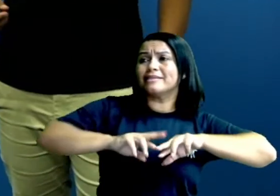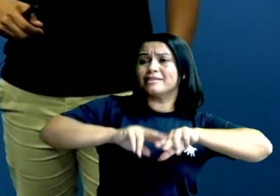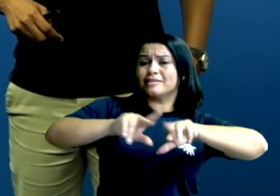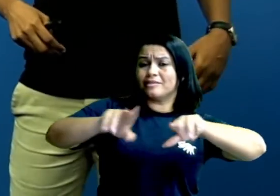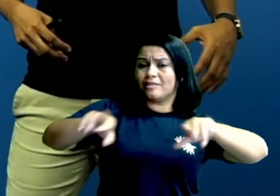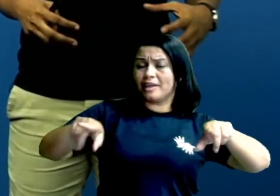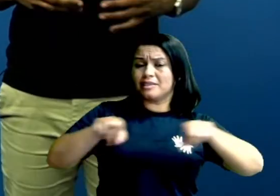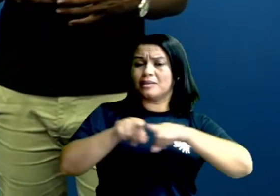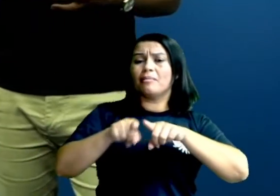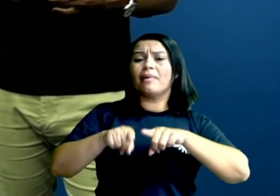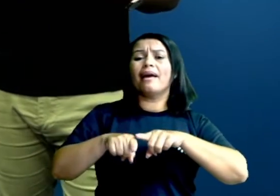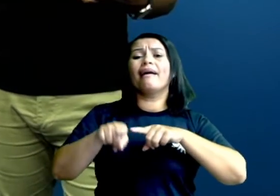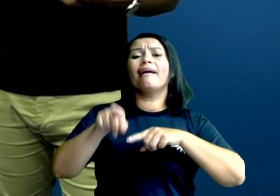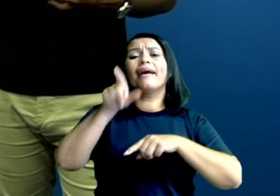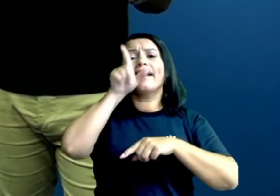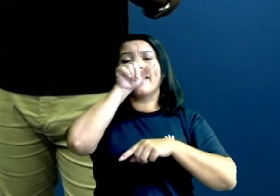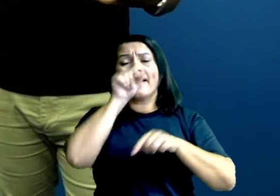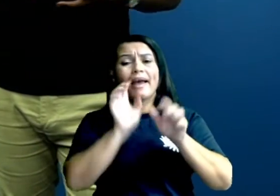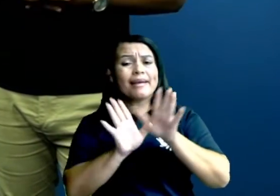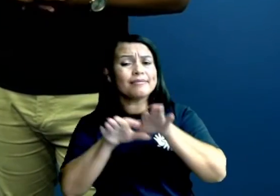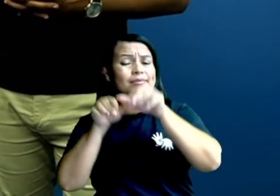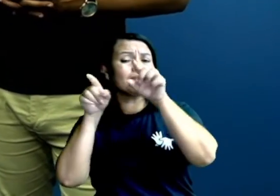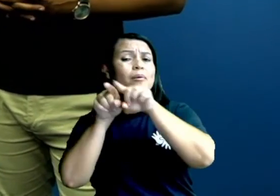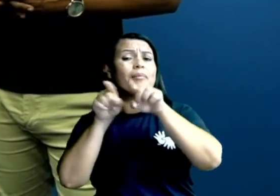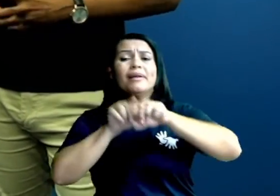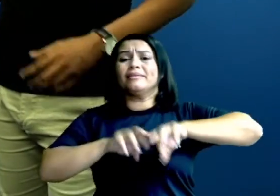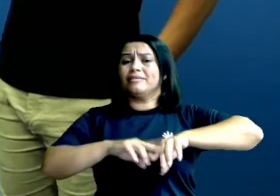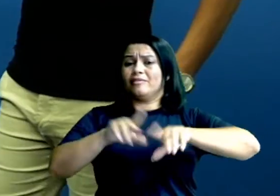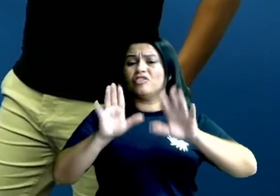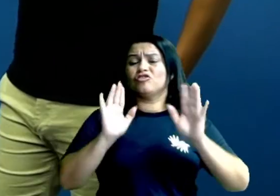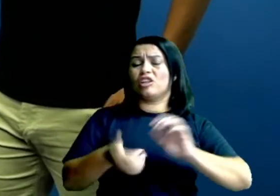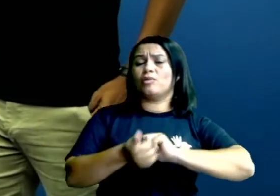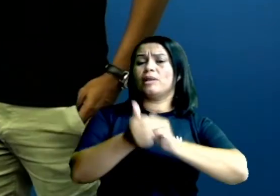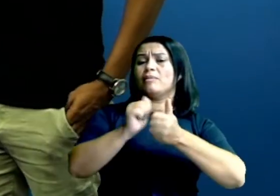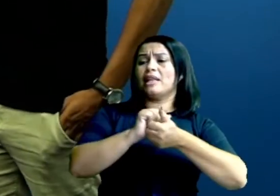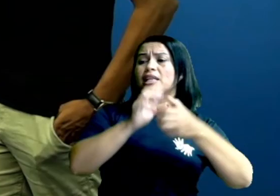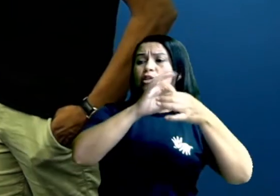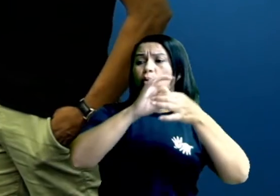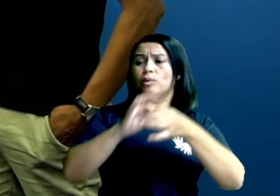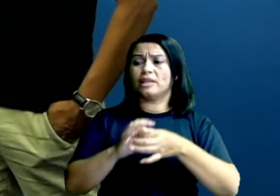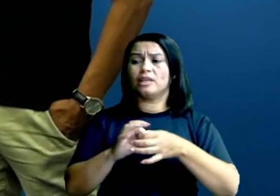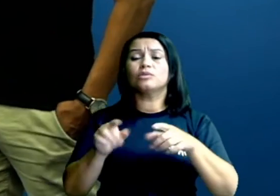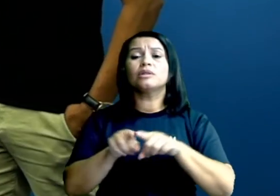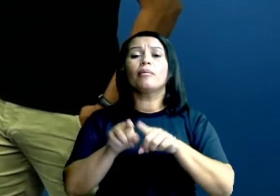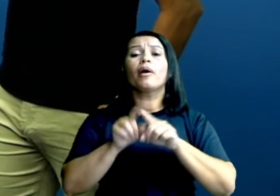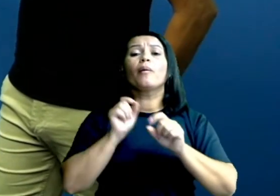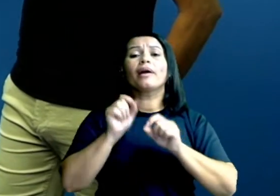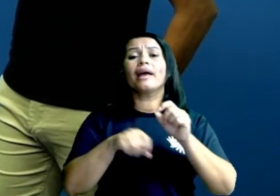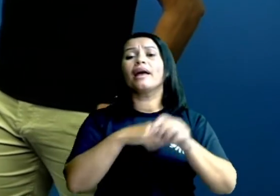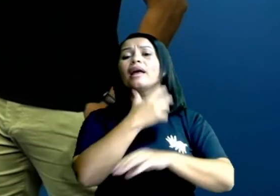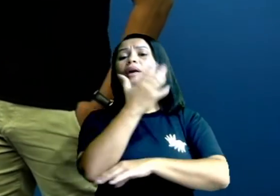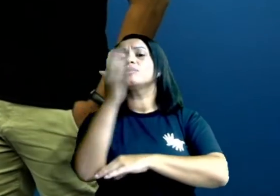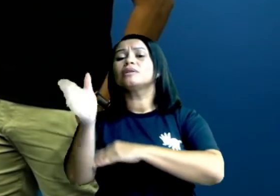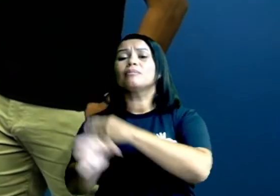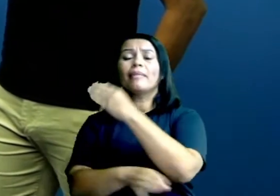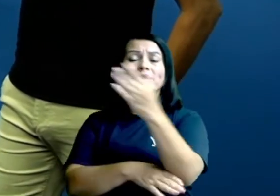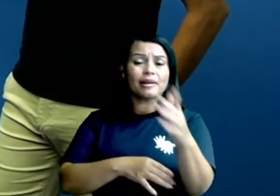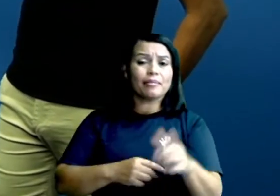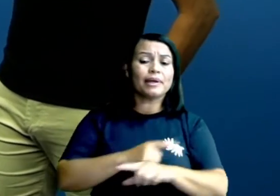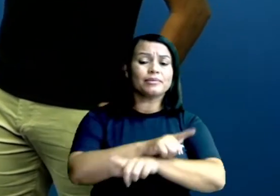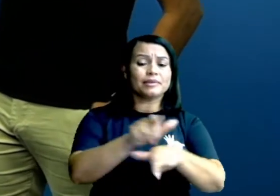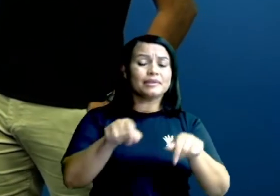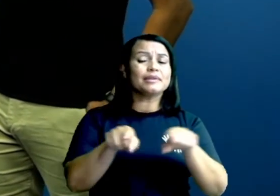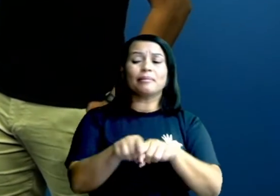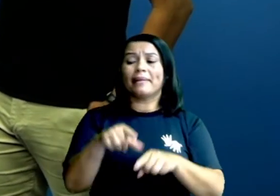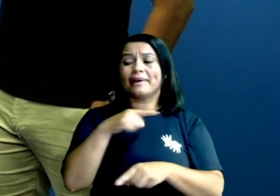répteis, que estão condicionadas, adaptadas a esse contexto. E o desmatamento, assim como em outros domínios vegetais, também se